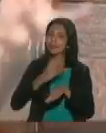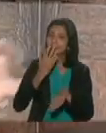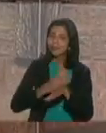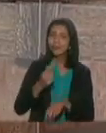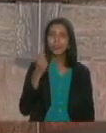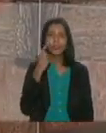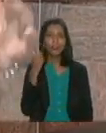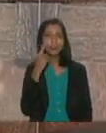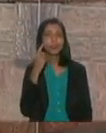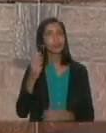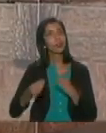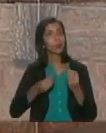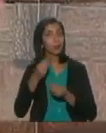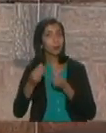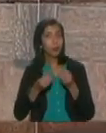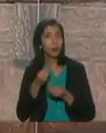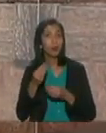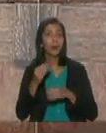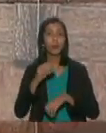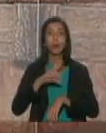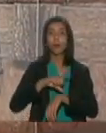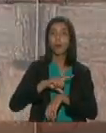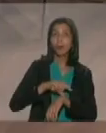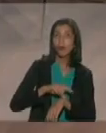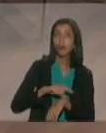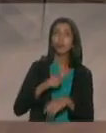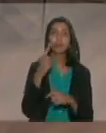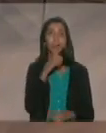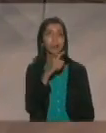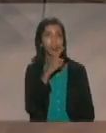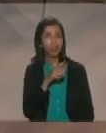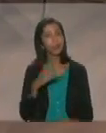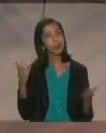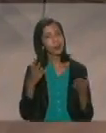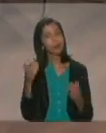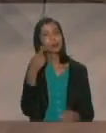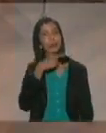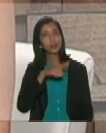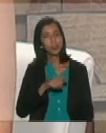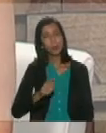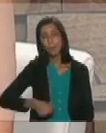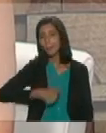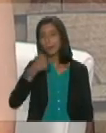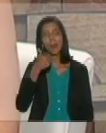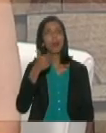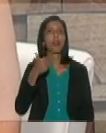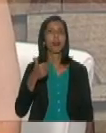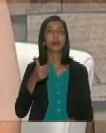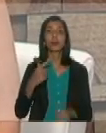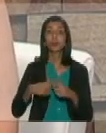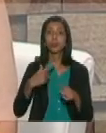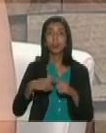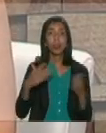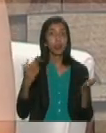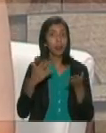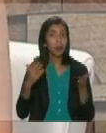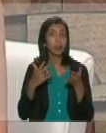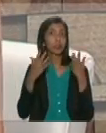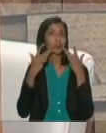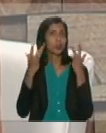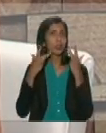ensaiando para ver que horas que isso acontece. Que conseguimos. E aconteceu no melhor momento, verdade. porque você está com uma